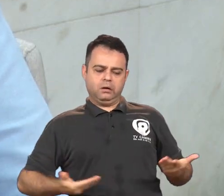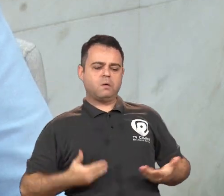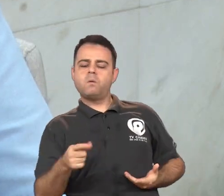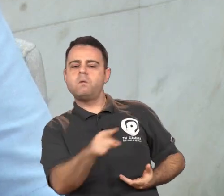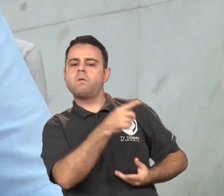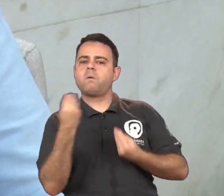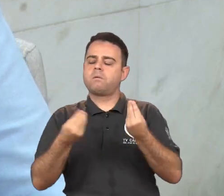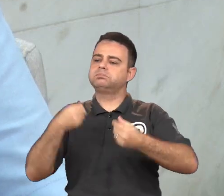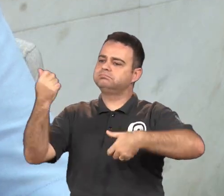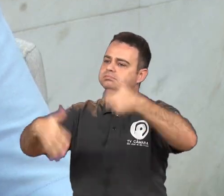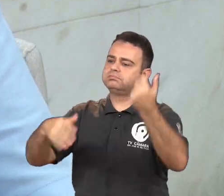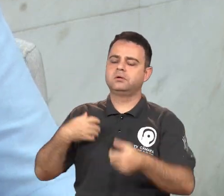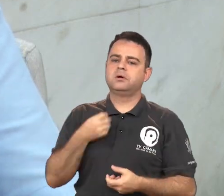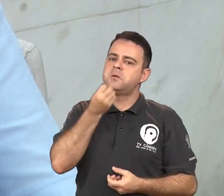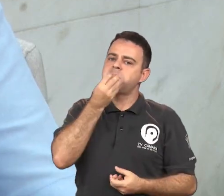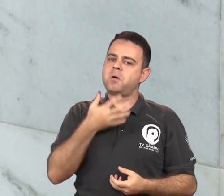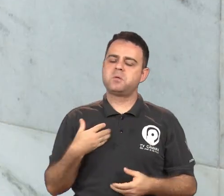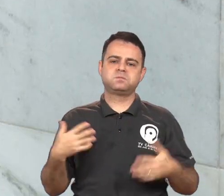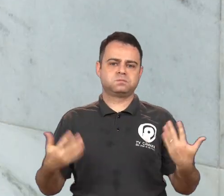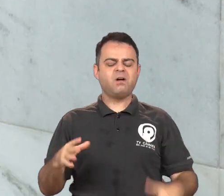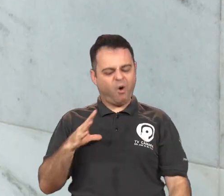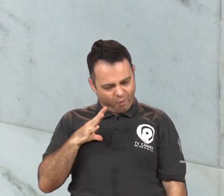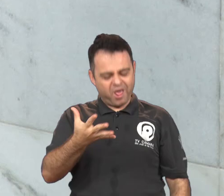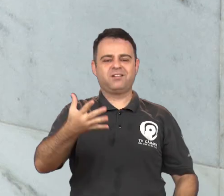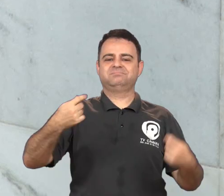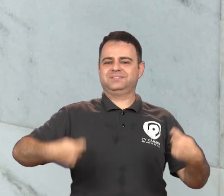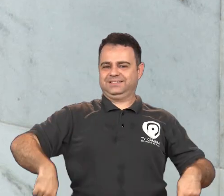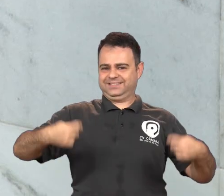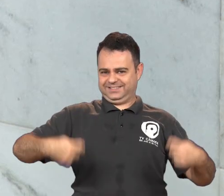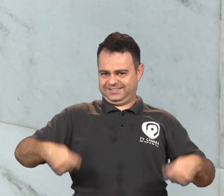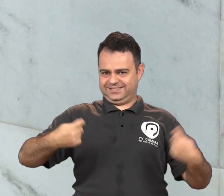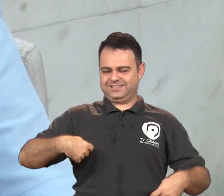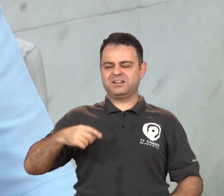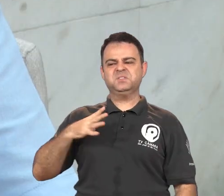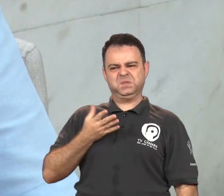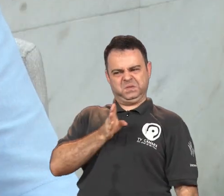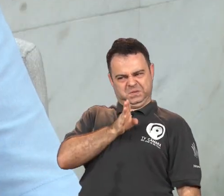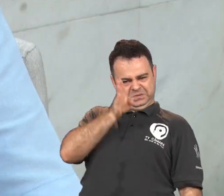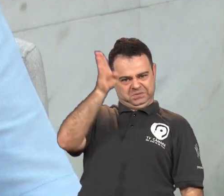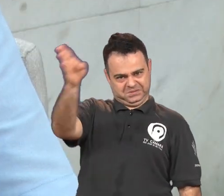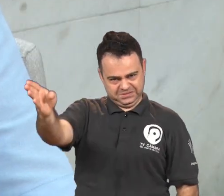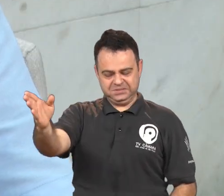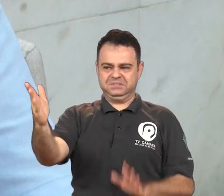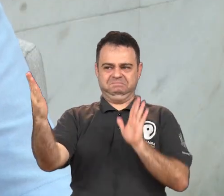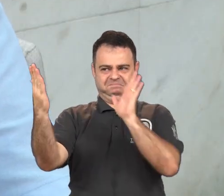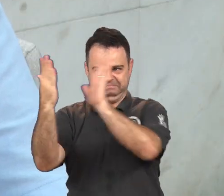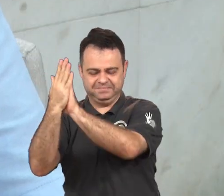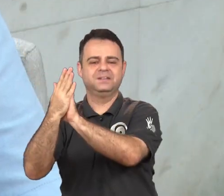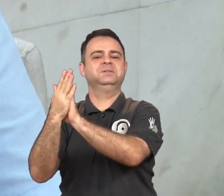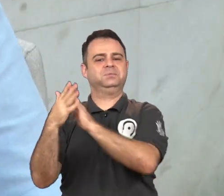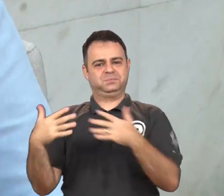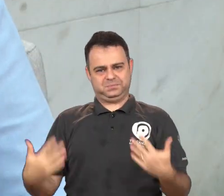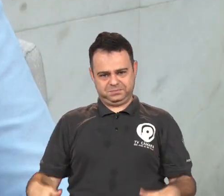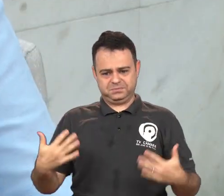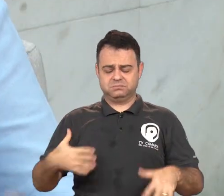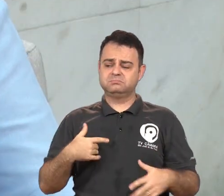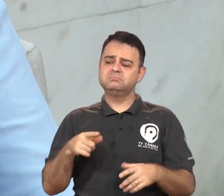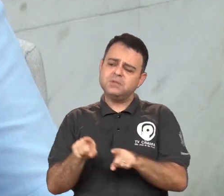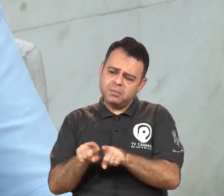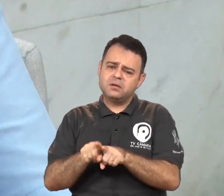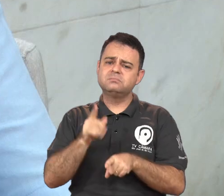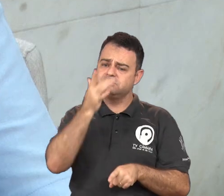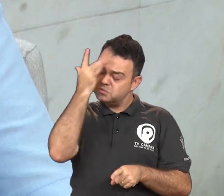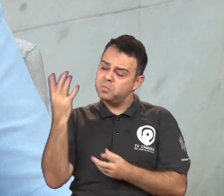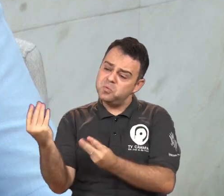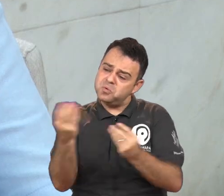é muito bom, é muito bom. Coragem. É coragem, é coragem. Você ir, você enfrentar e ter apoio